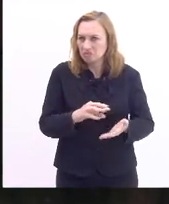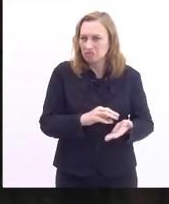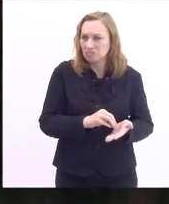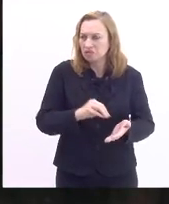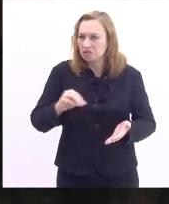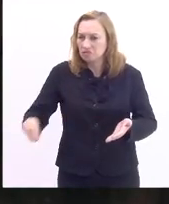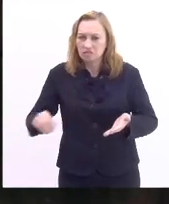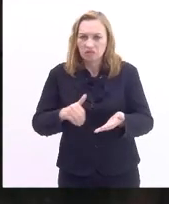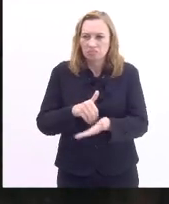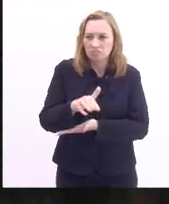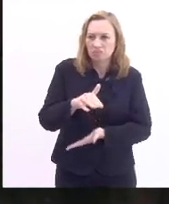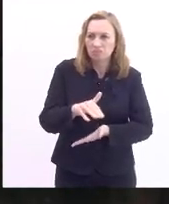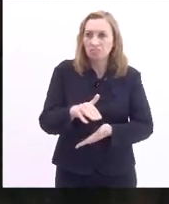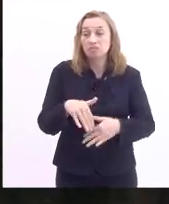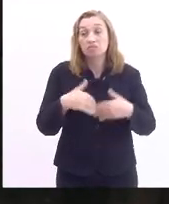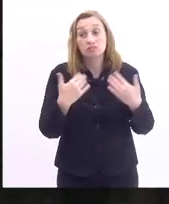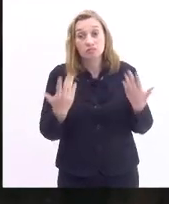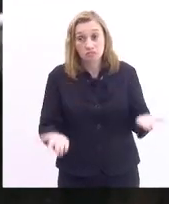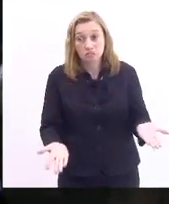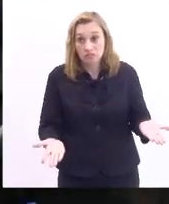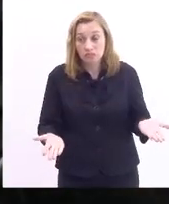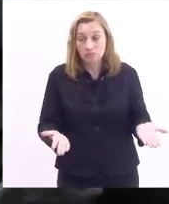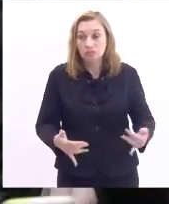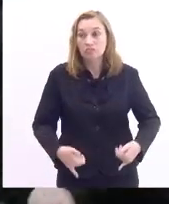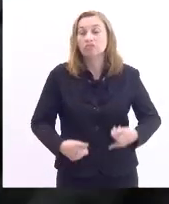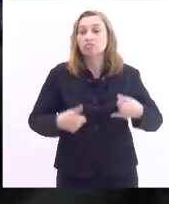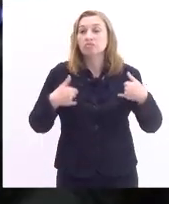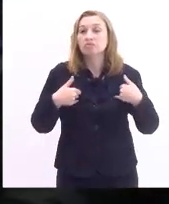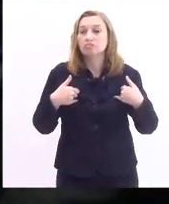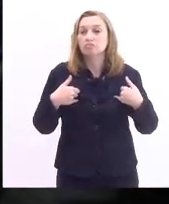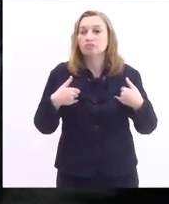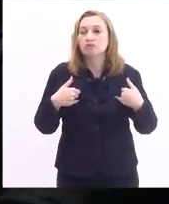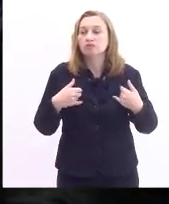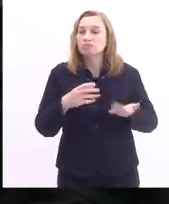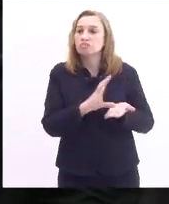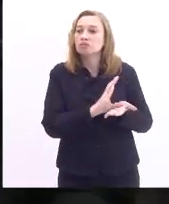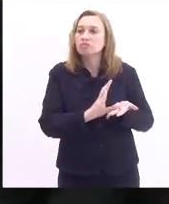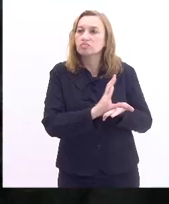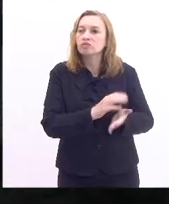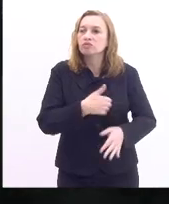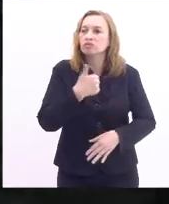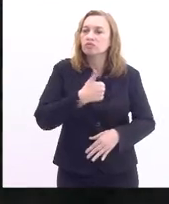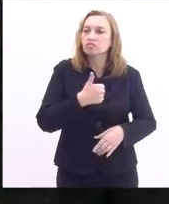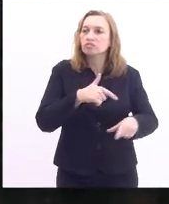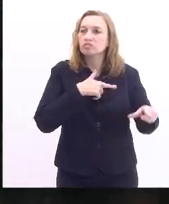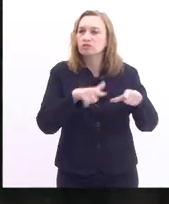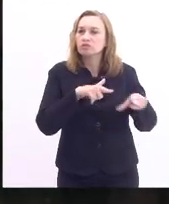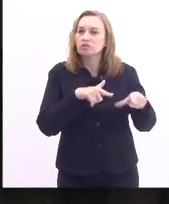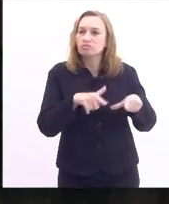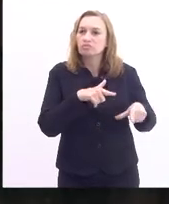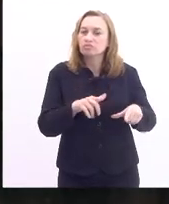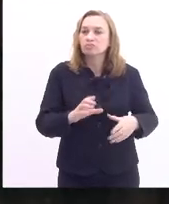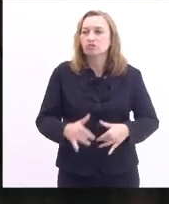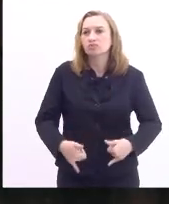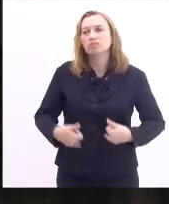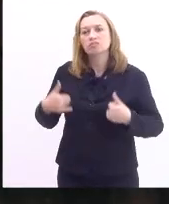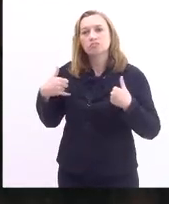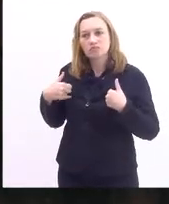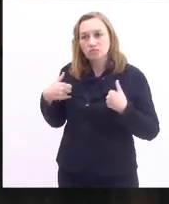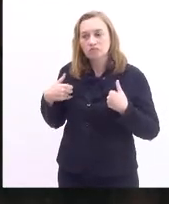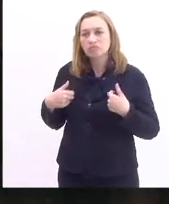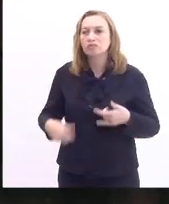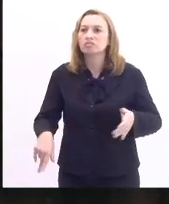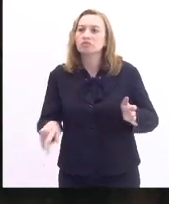cargo manda embora então o meu orgulho de ter sido Conselheiro nessa primeira gestão e o meu orgulho